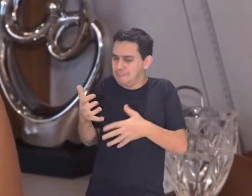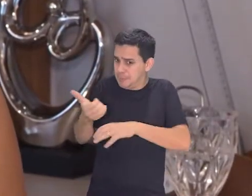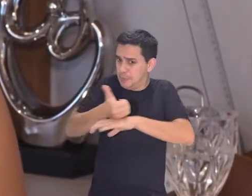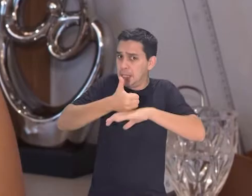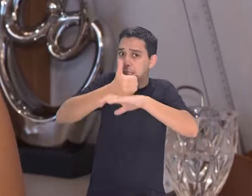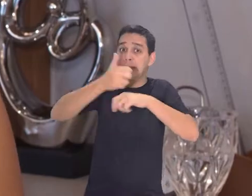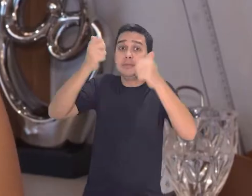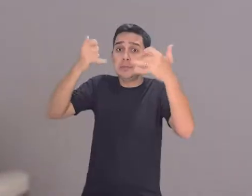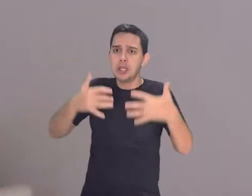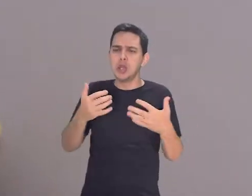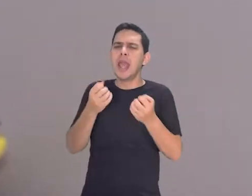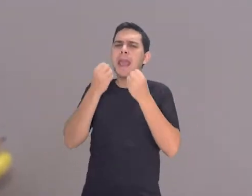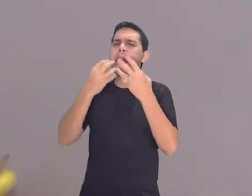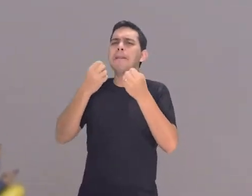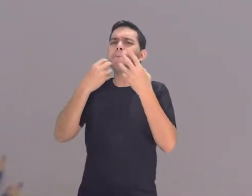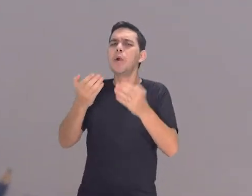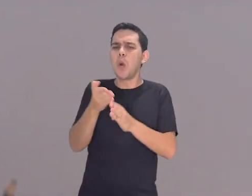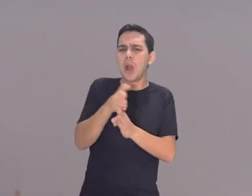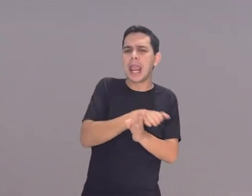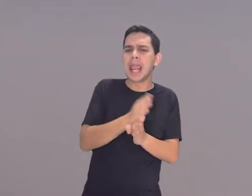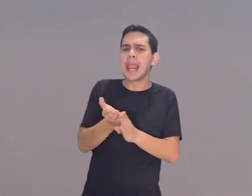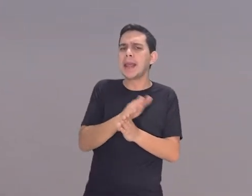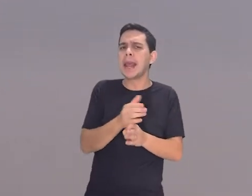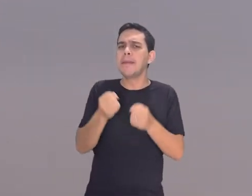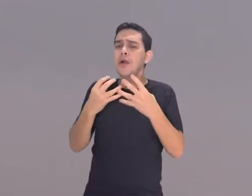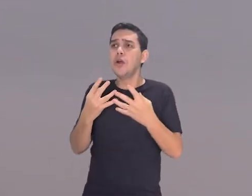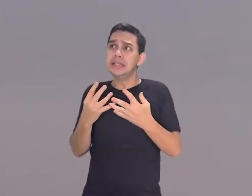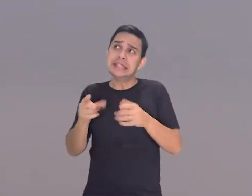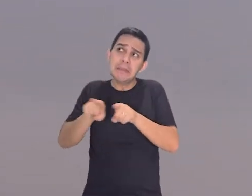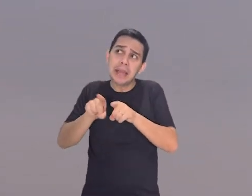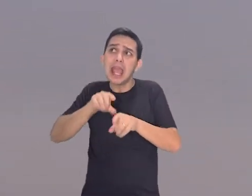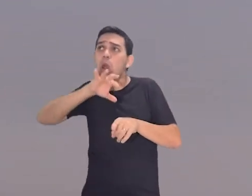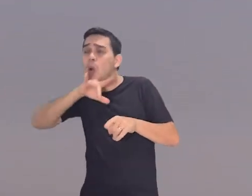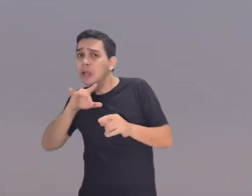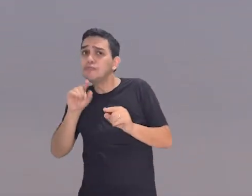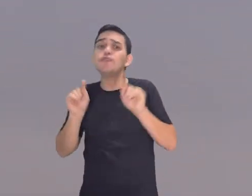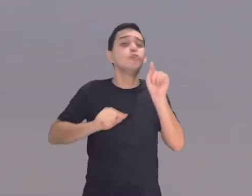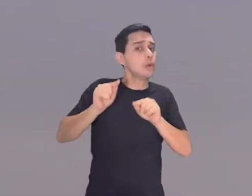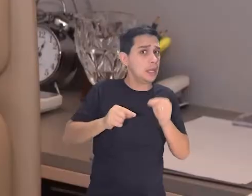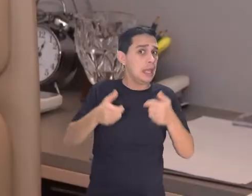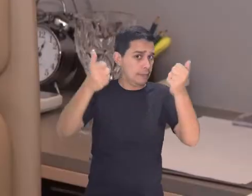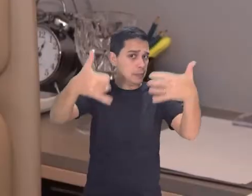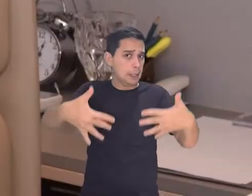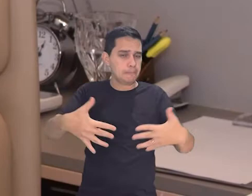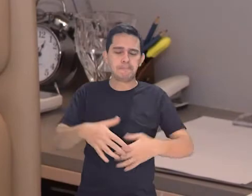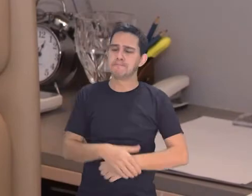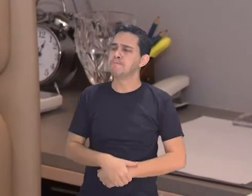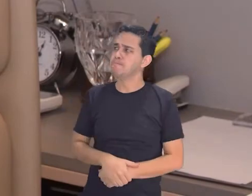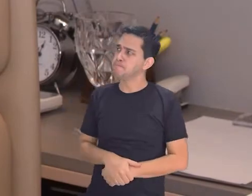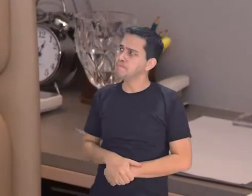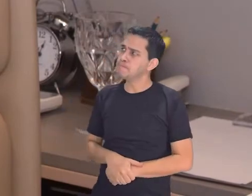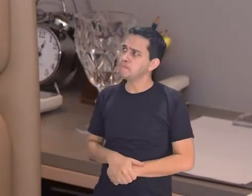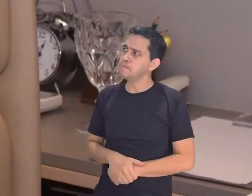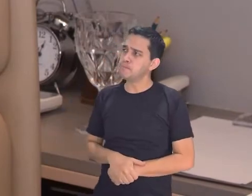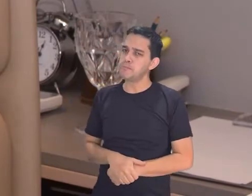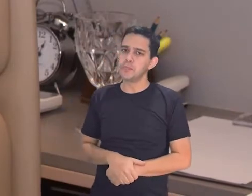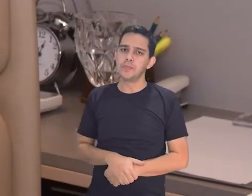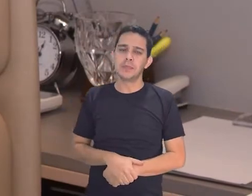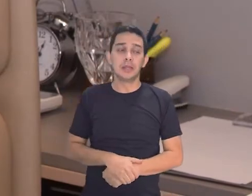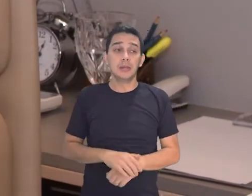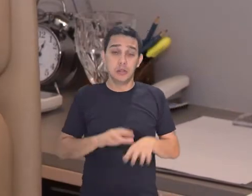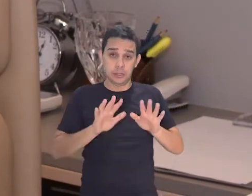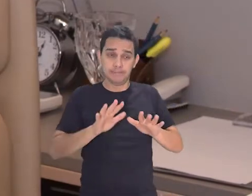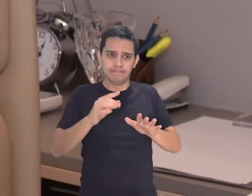e desvantagens para funcionários e empresas que adotam o trabalho híbrido. A gente pensar, Tarek, que o ser humano é um